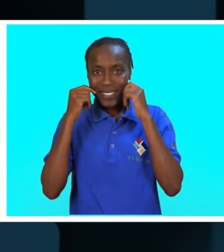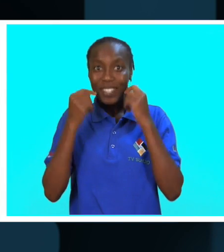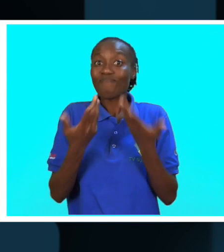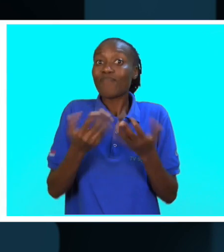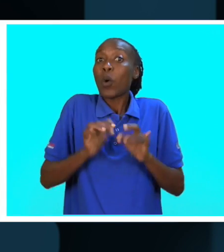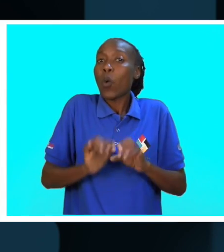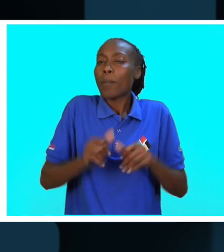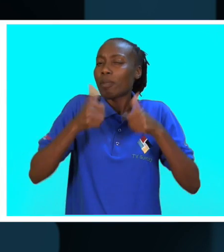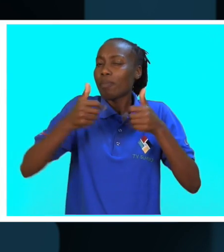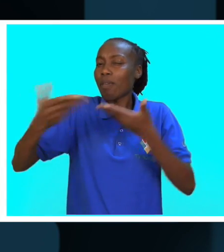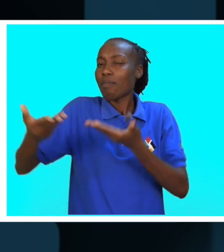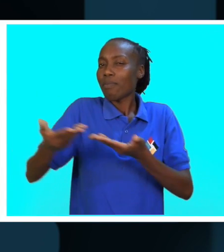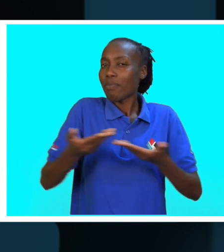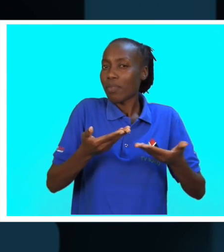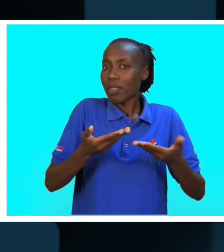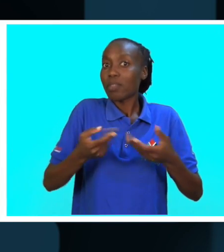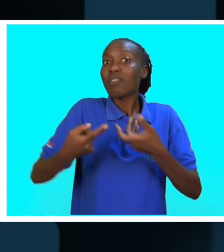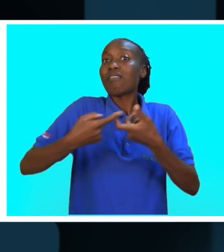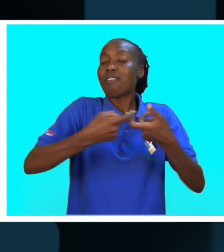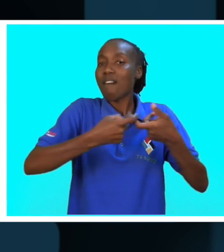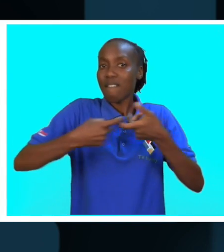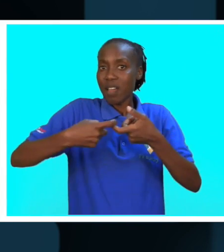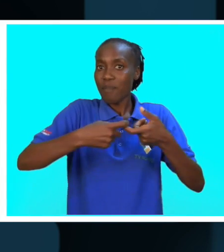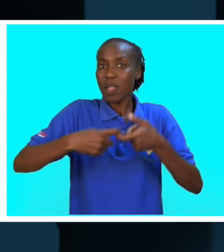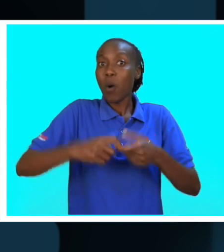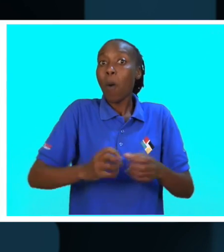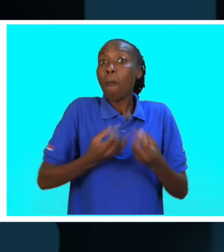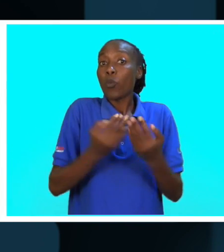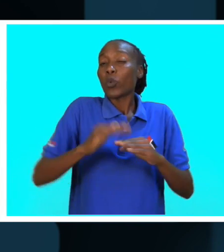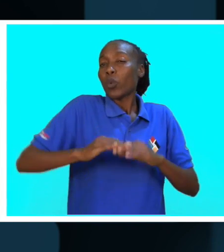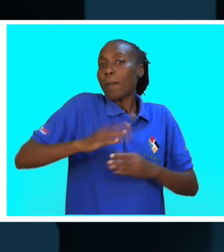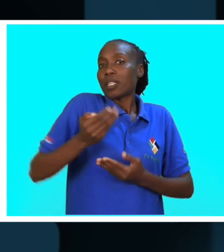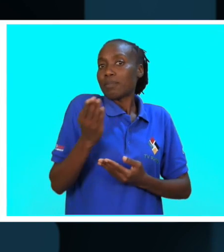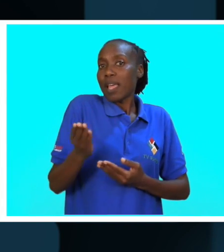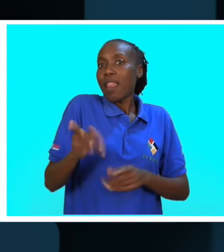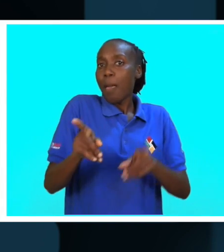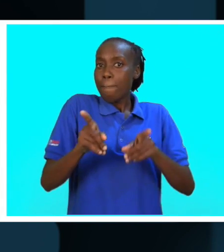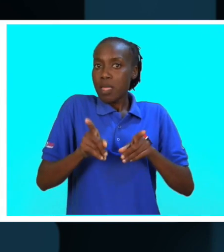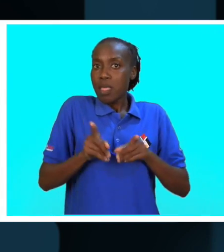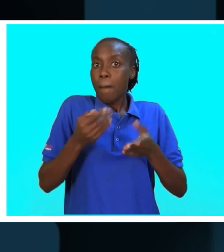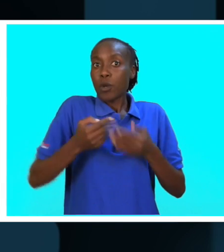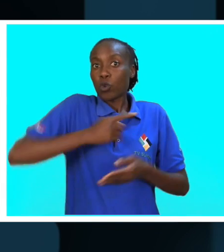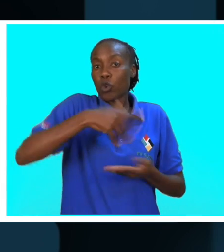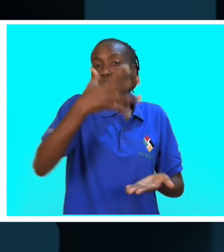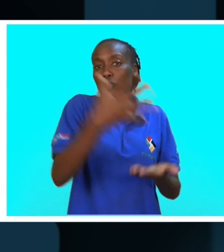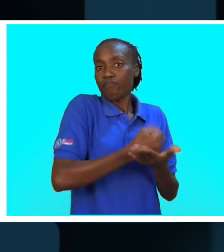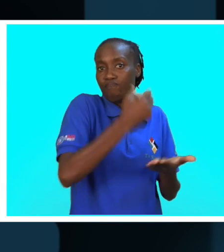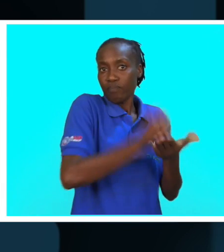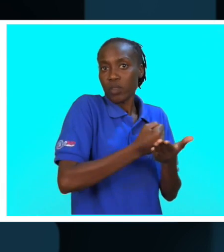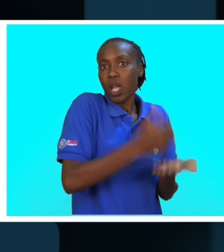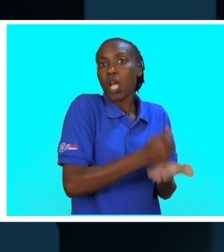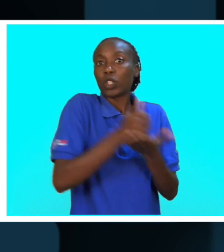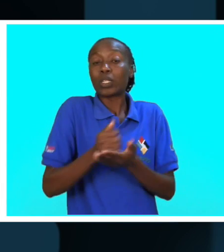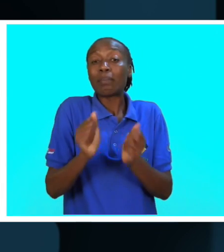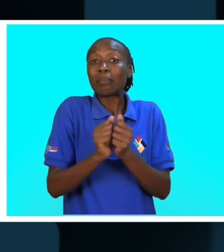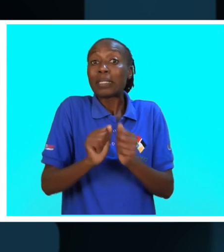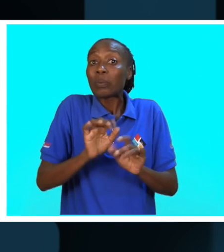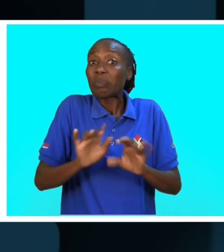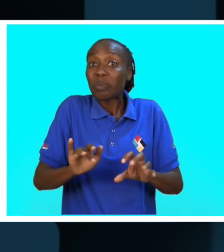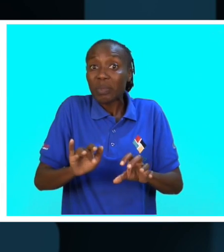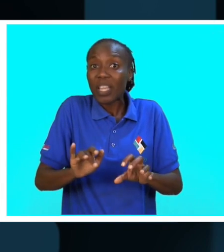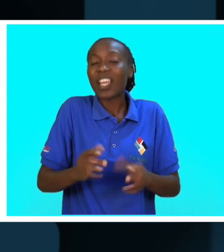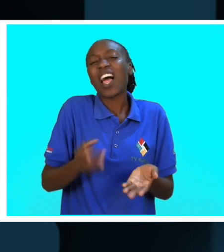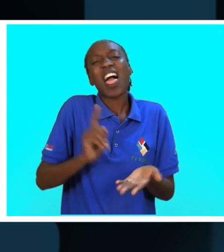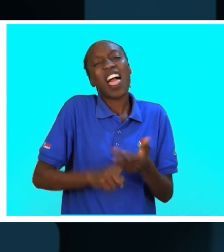mesmo. O computador é bem-vindo. Bem-vinda na família. Muito mais para ela, porque nós conseguimos ajudar em certas coisas, mas já com o computador a